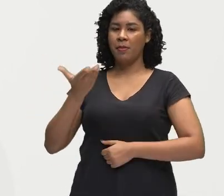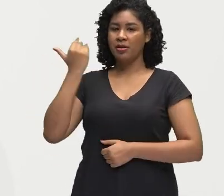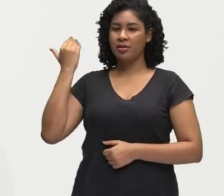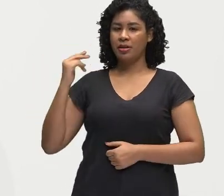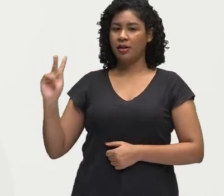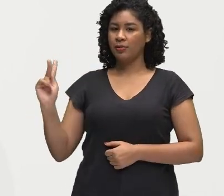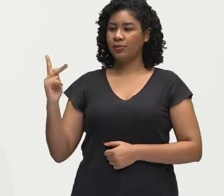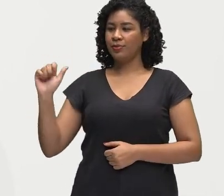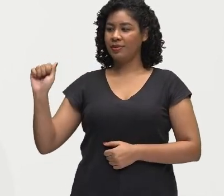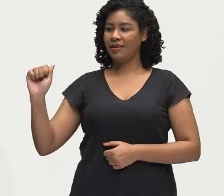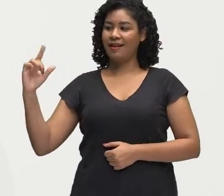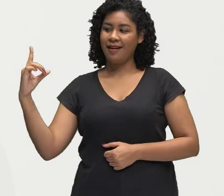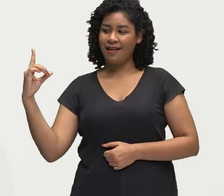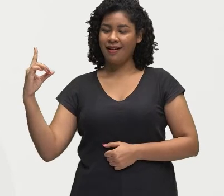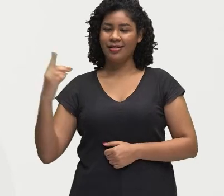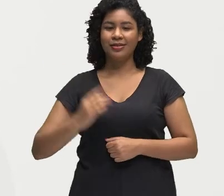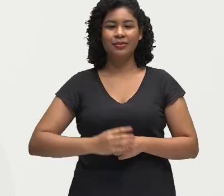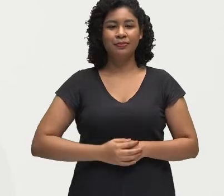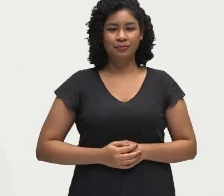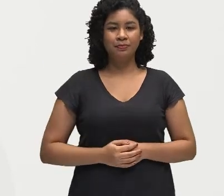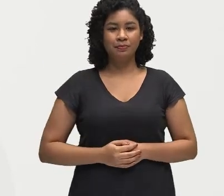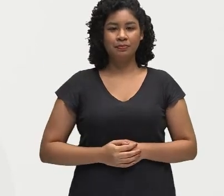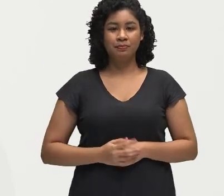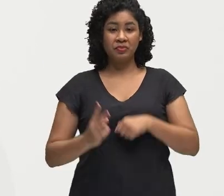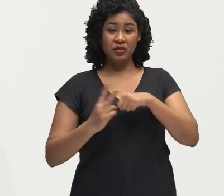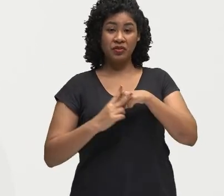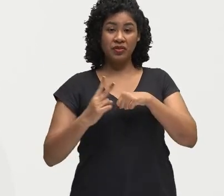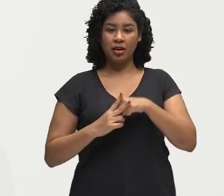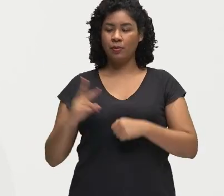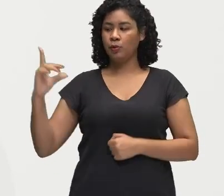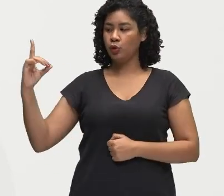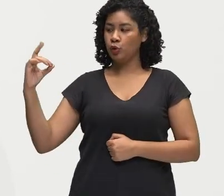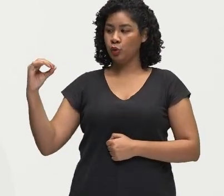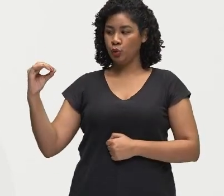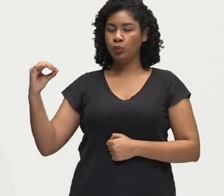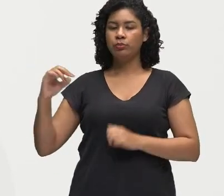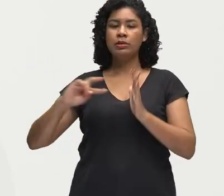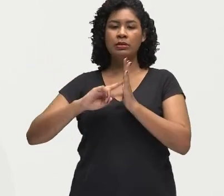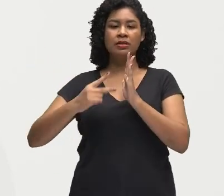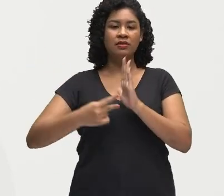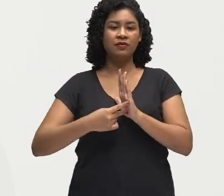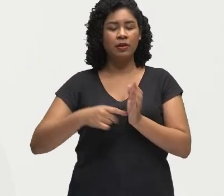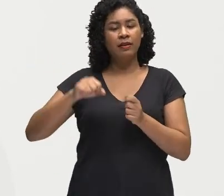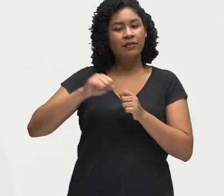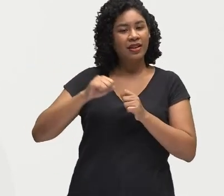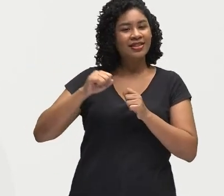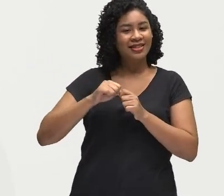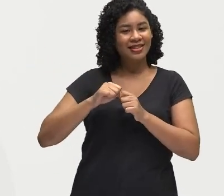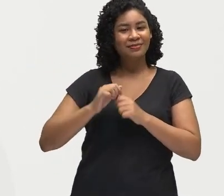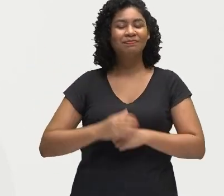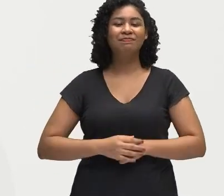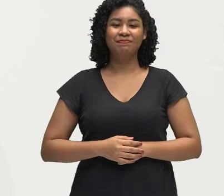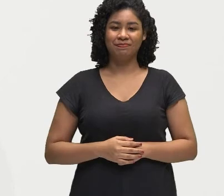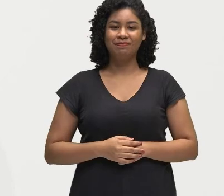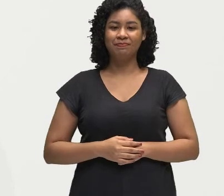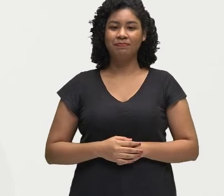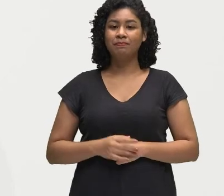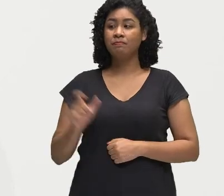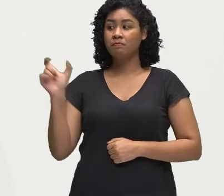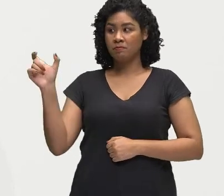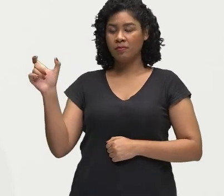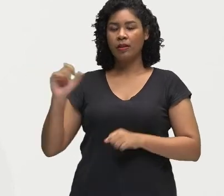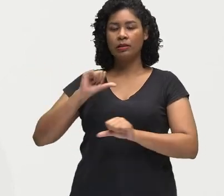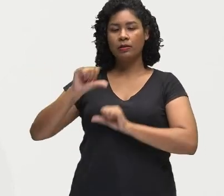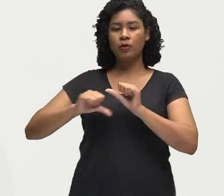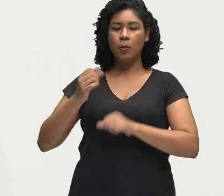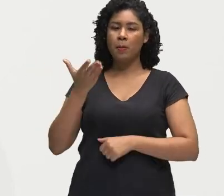O verbo do, verbo fazer. Né? Ela fez a tarefa de casa. Passado é